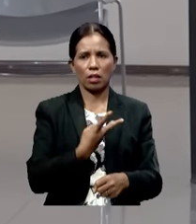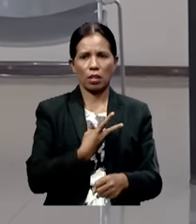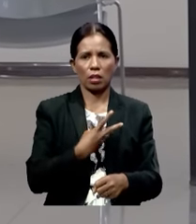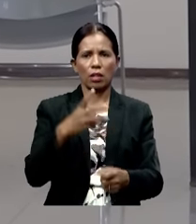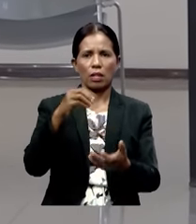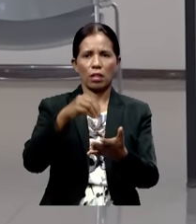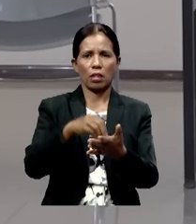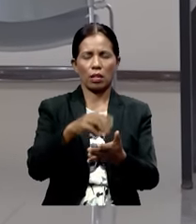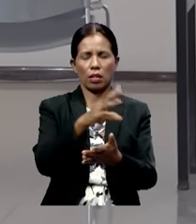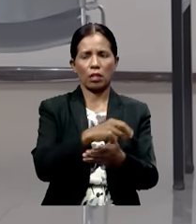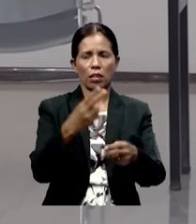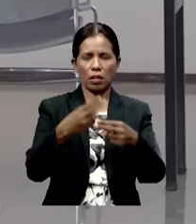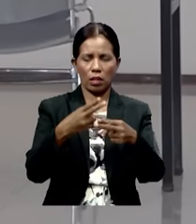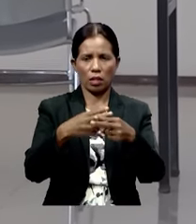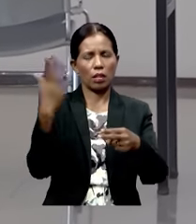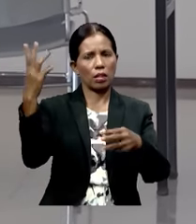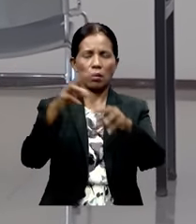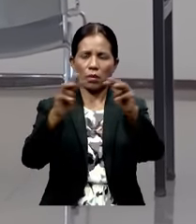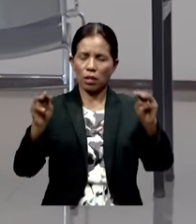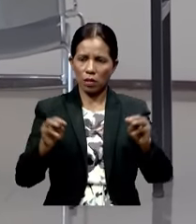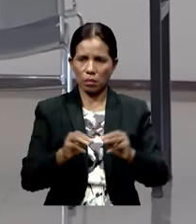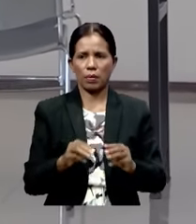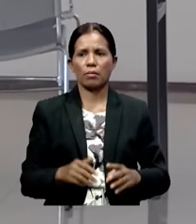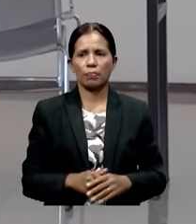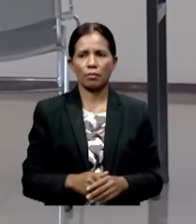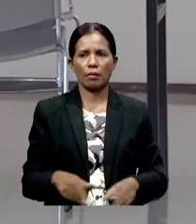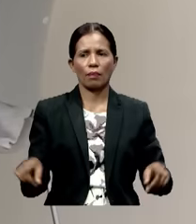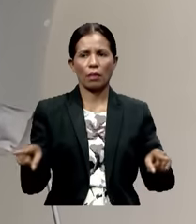ona ita taka ona narang iha kada municipio nebe